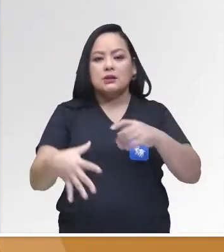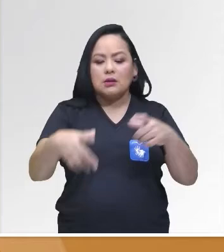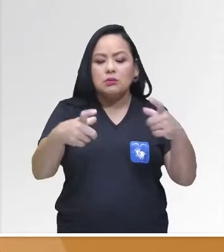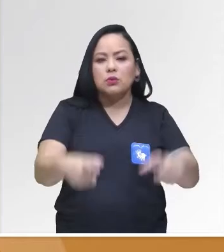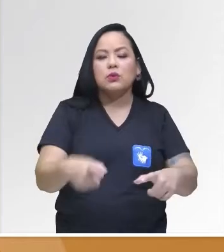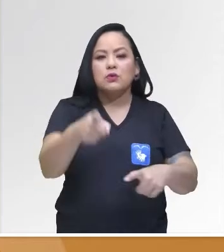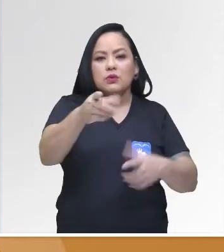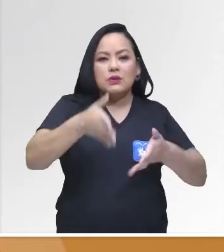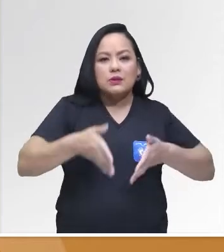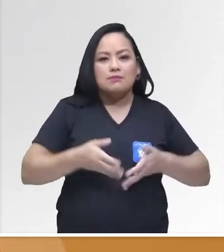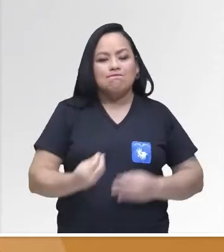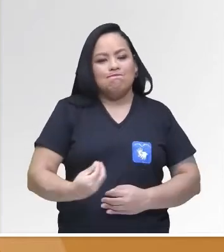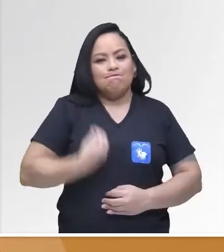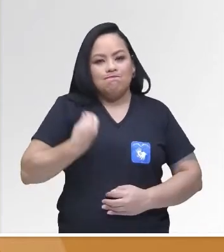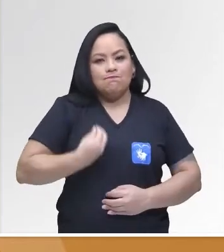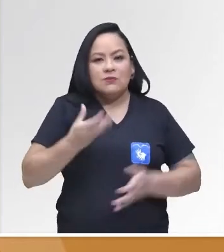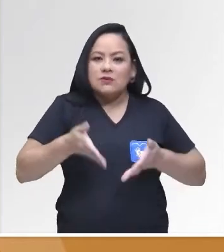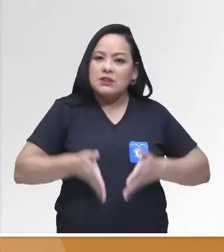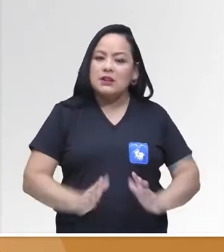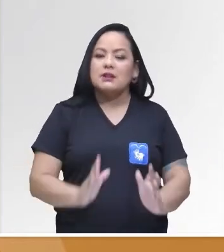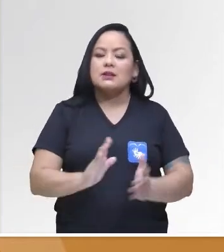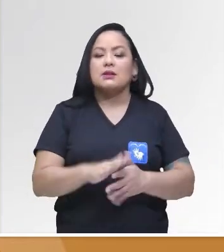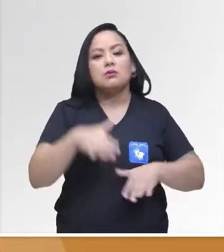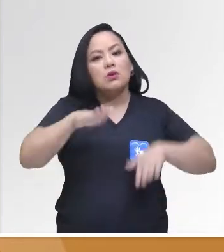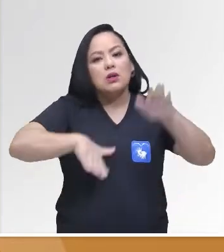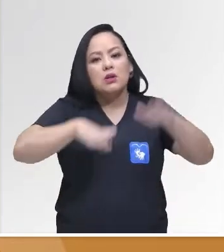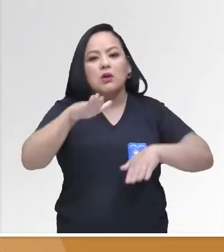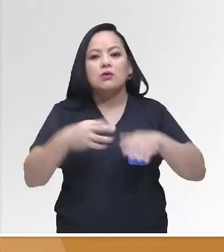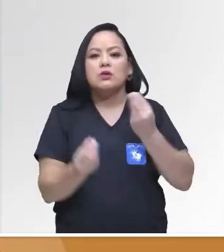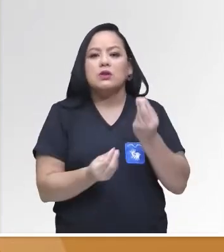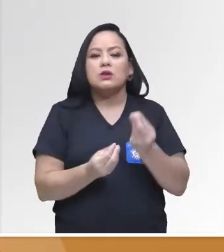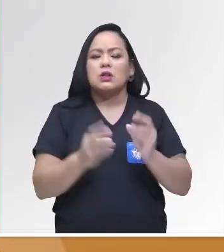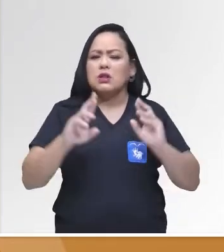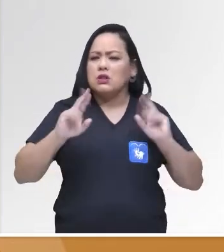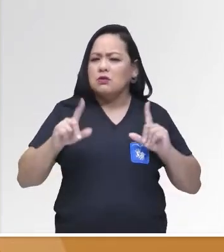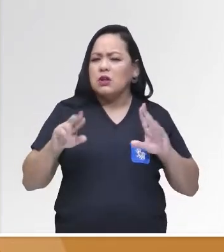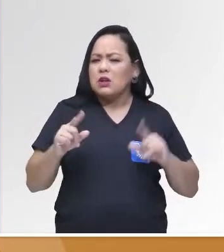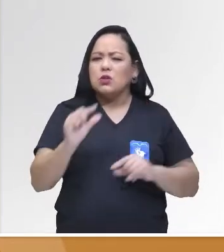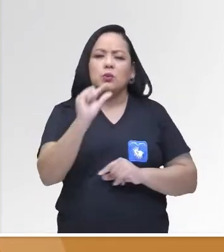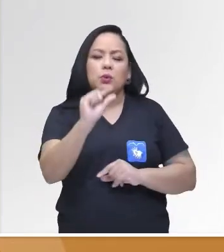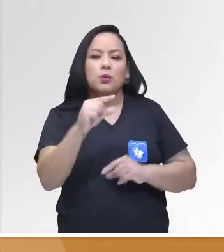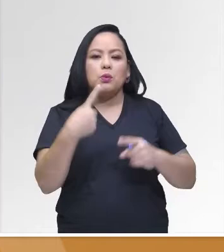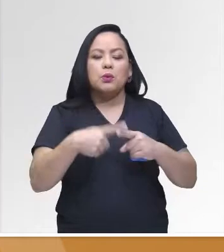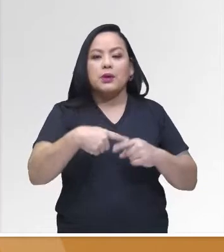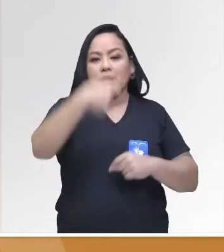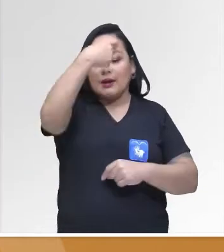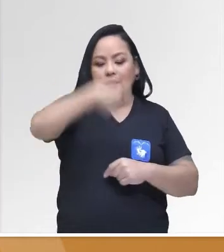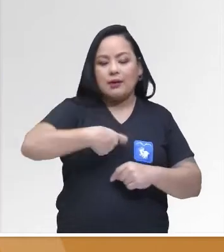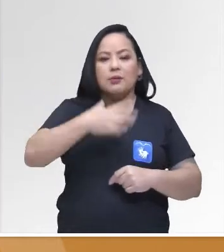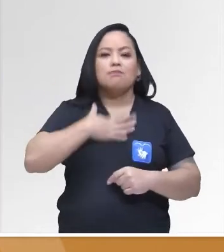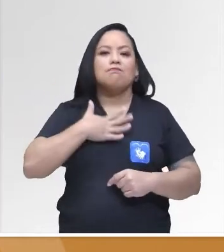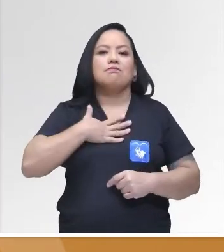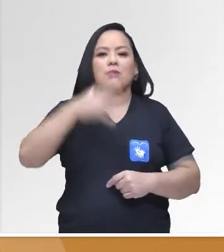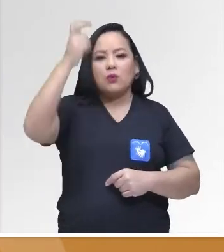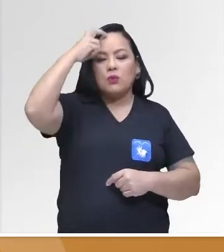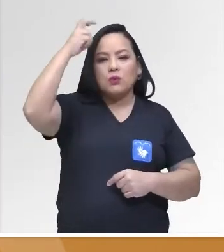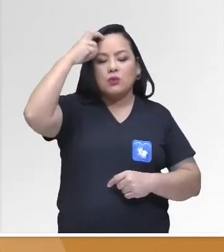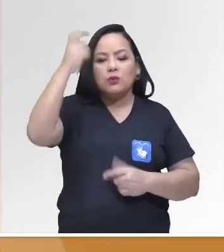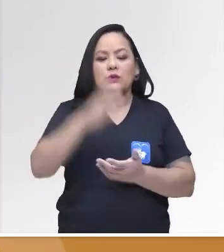de onde você vive. Talvez seja um pouco diferente da que eu possuo.